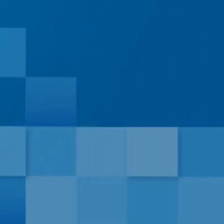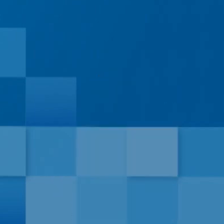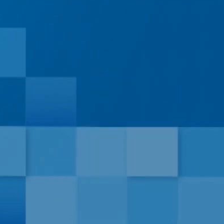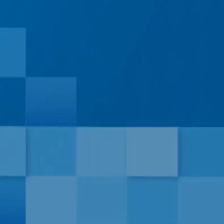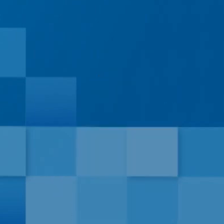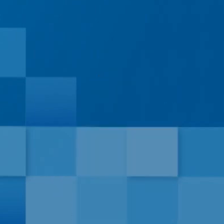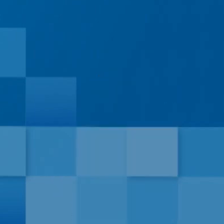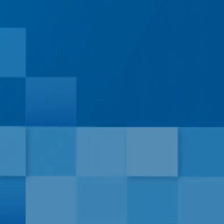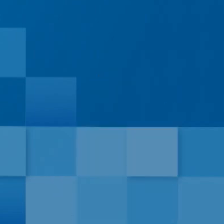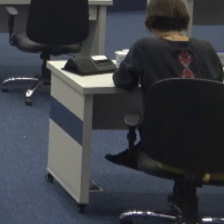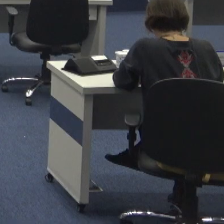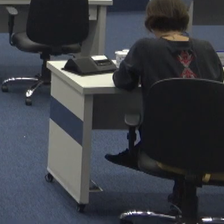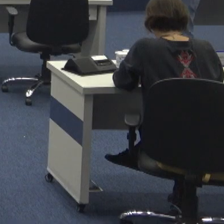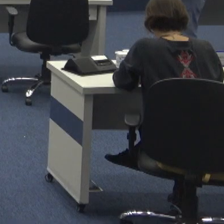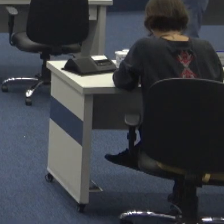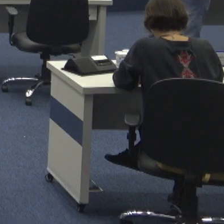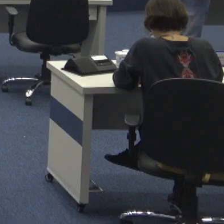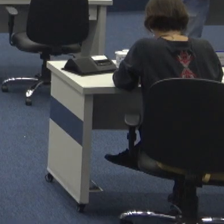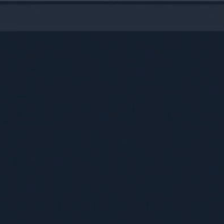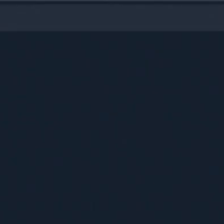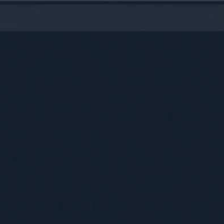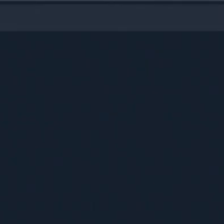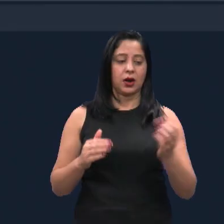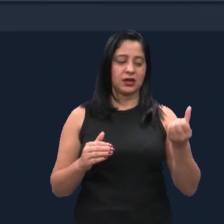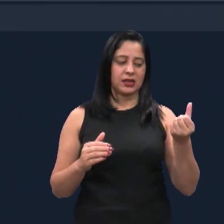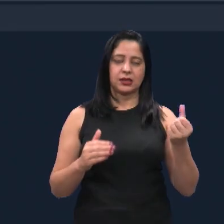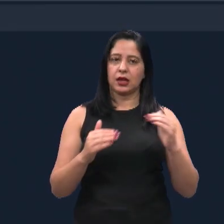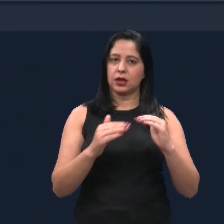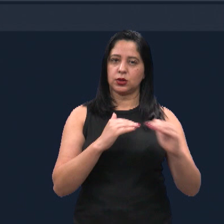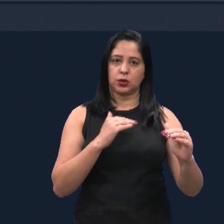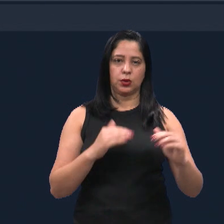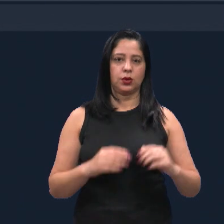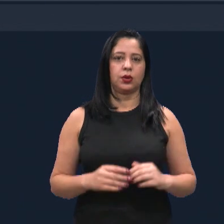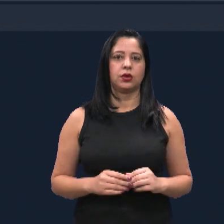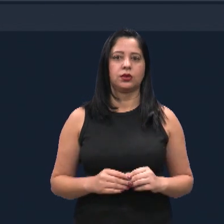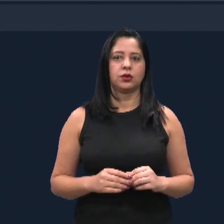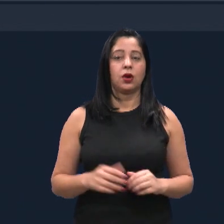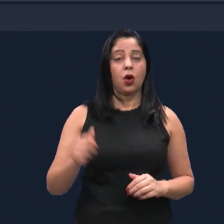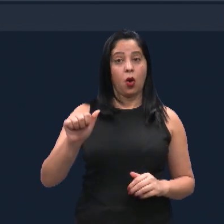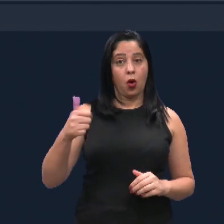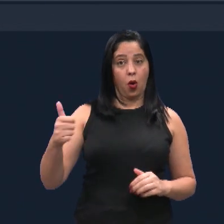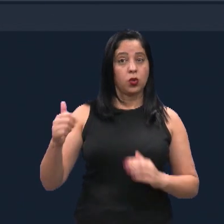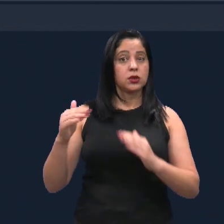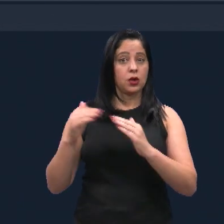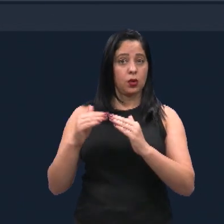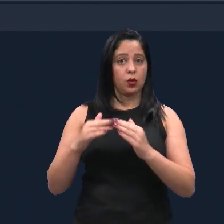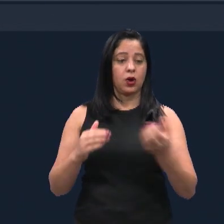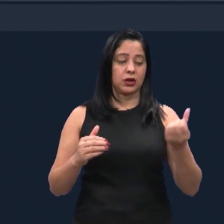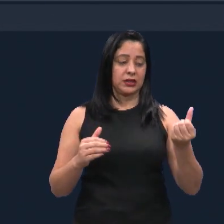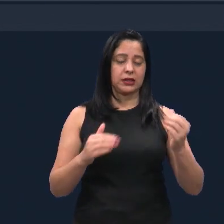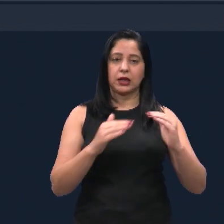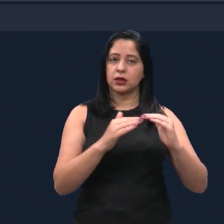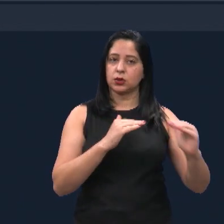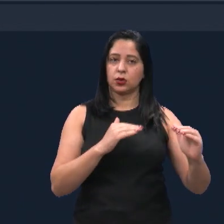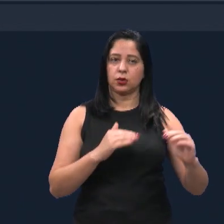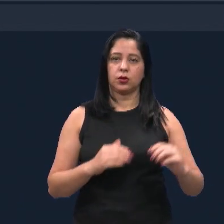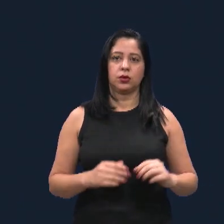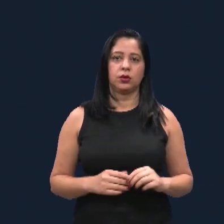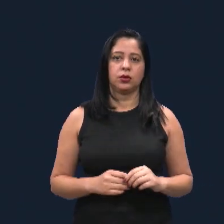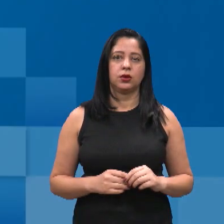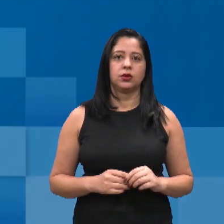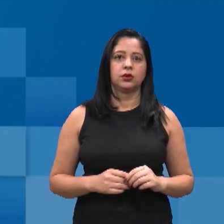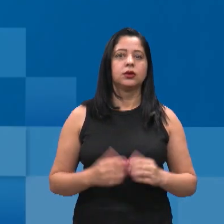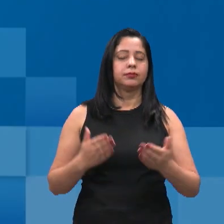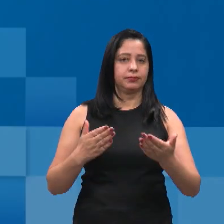Onze votos favoráveis, 6 votos contrários, senhor presidente. Com 11 votos favoráveis, 6 votos contrários, a